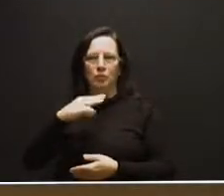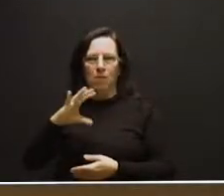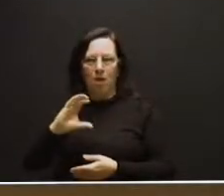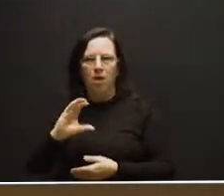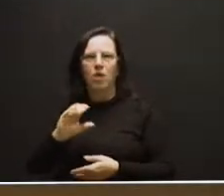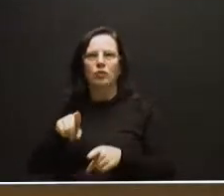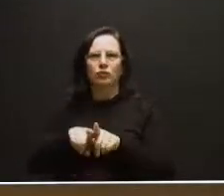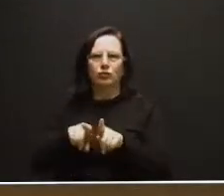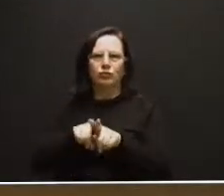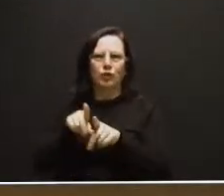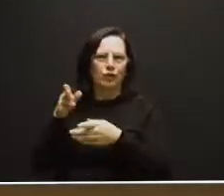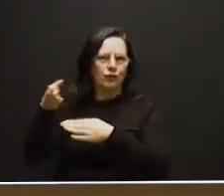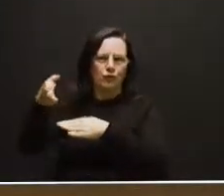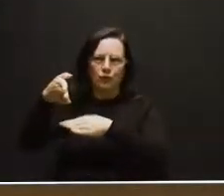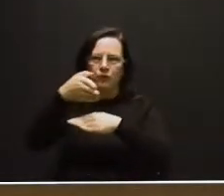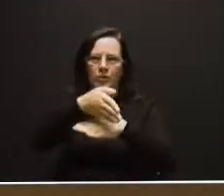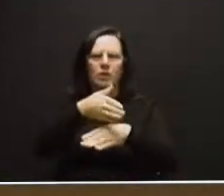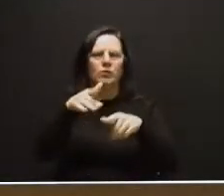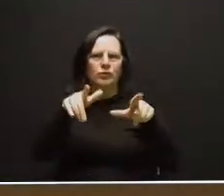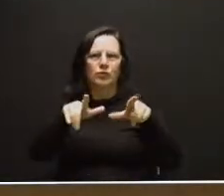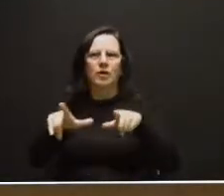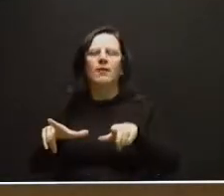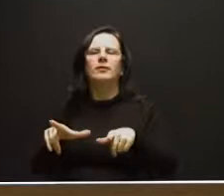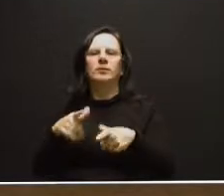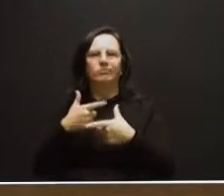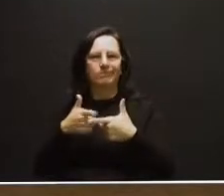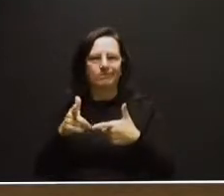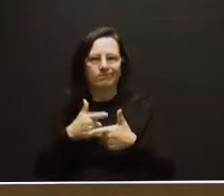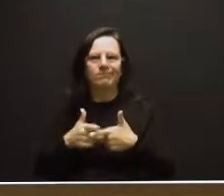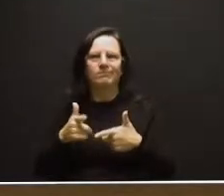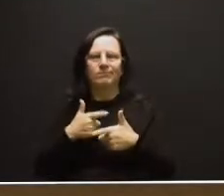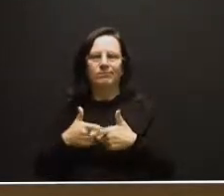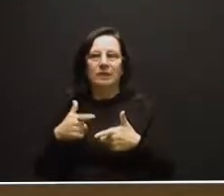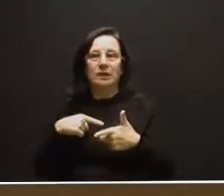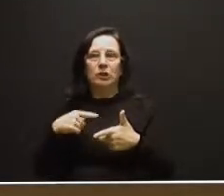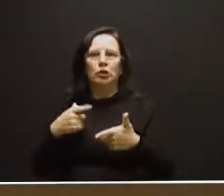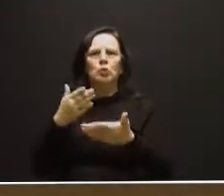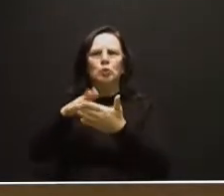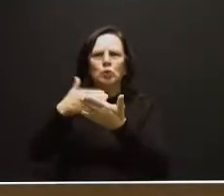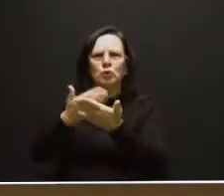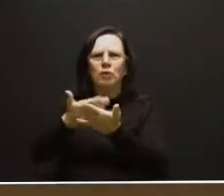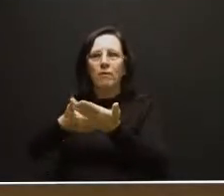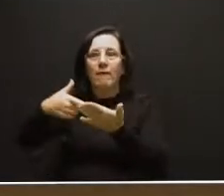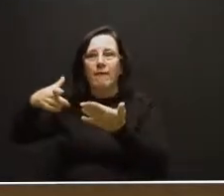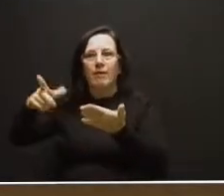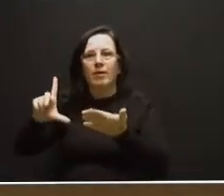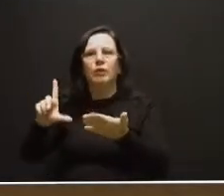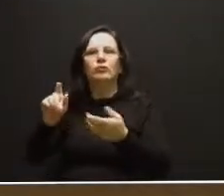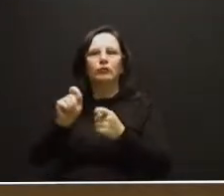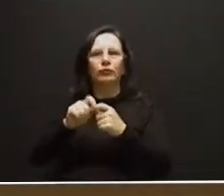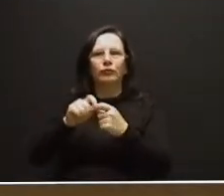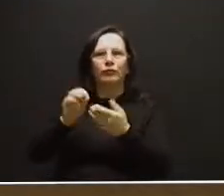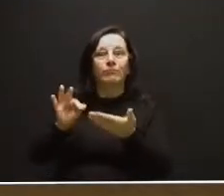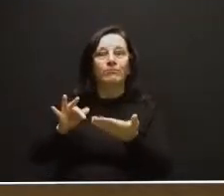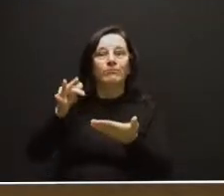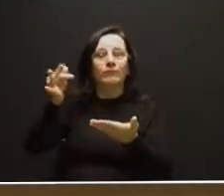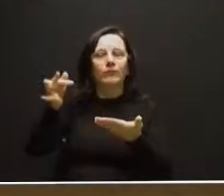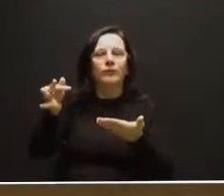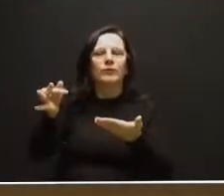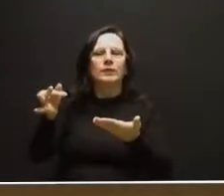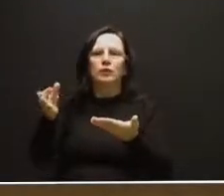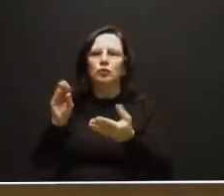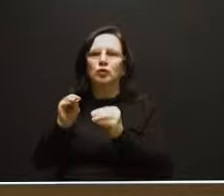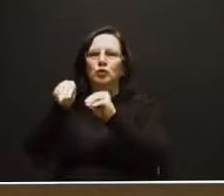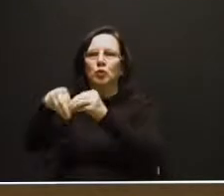está numa situação muito difícil então se tivesse estudado o impacto que iria acontecer no futuro não teria